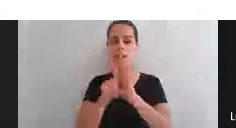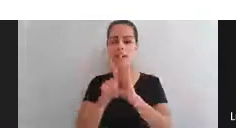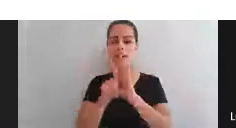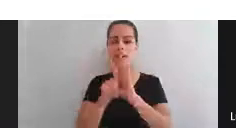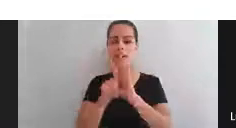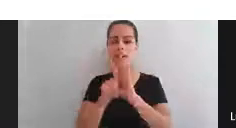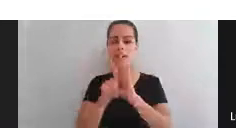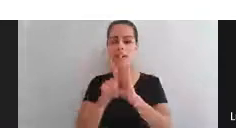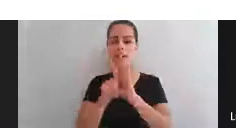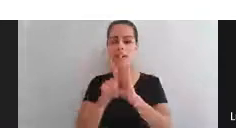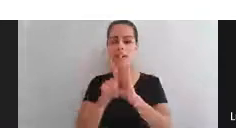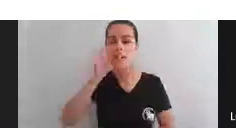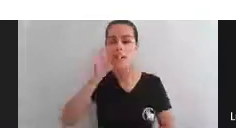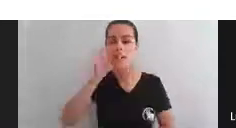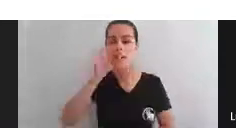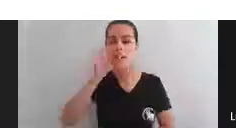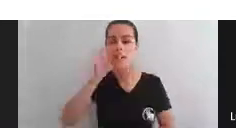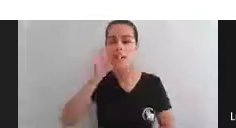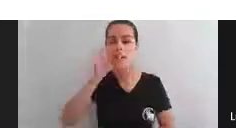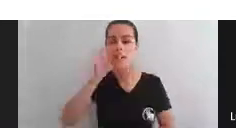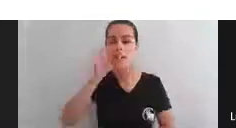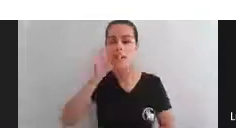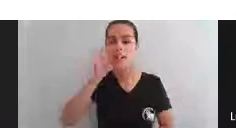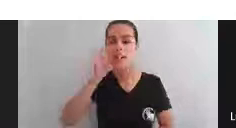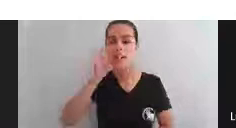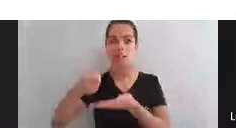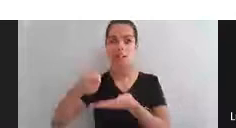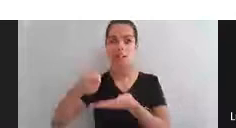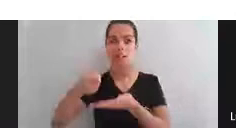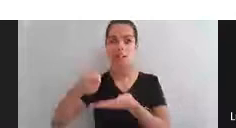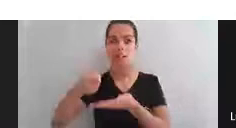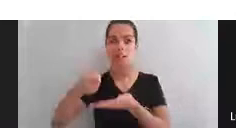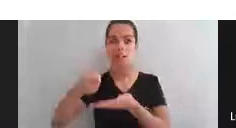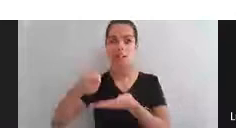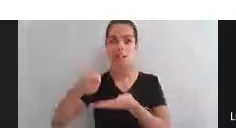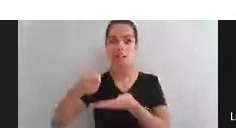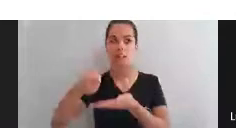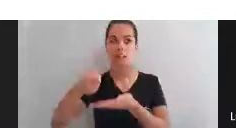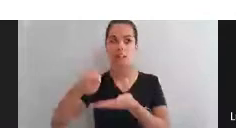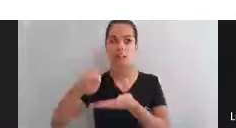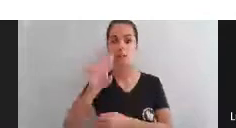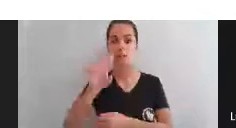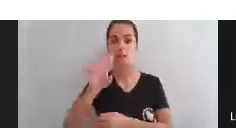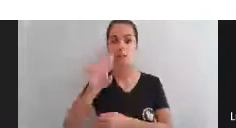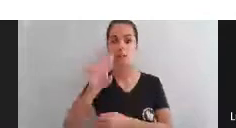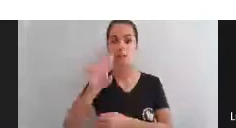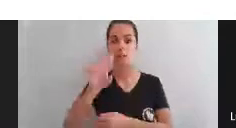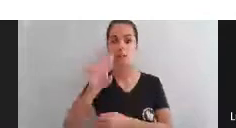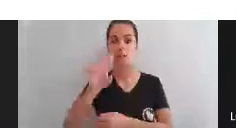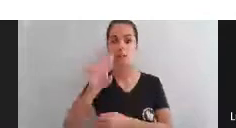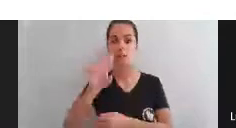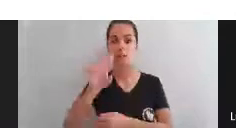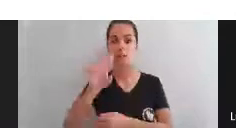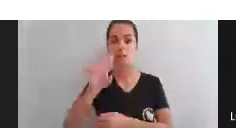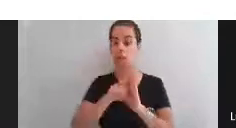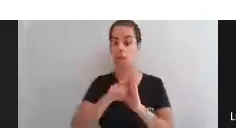minha mão, olhando somente para a primeira lei, é muito possível que o calor